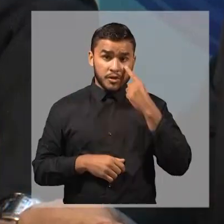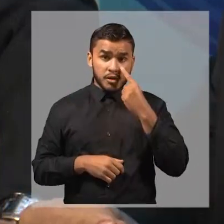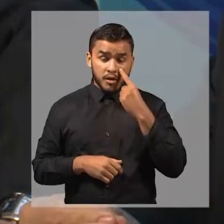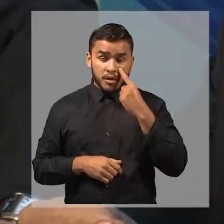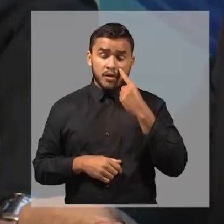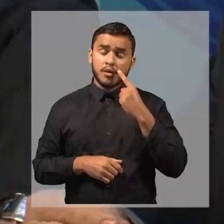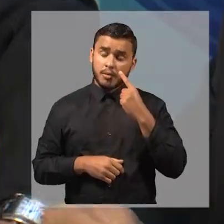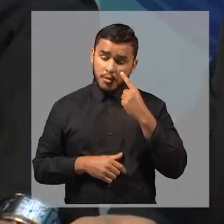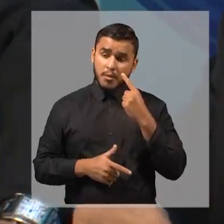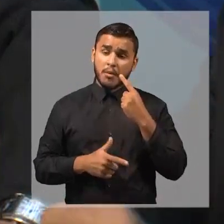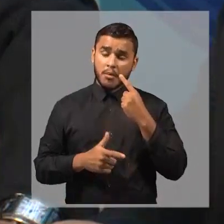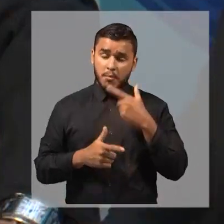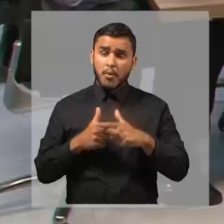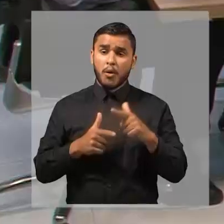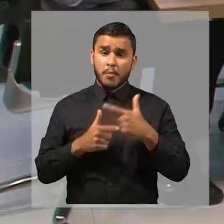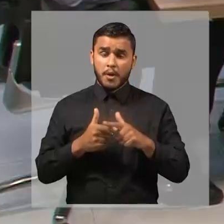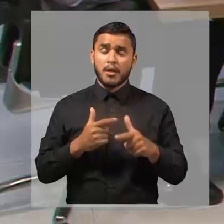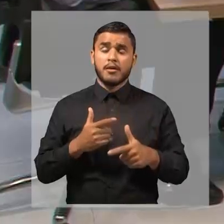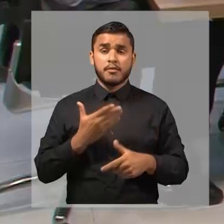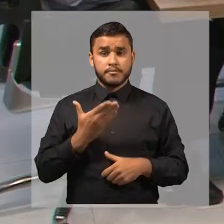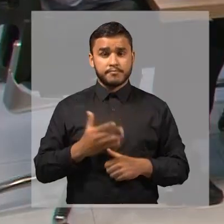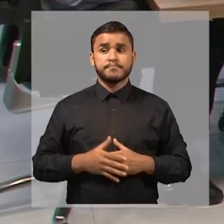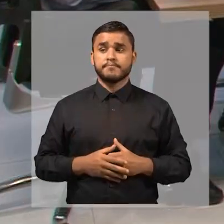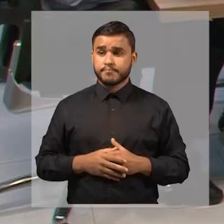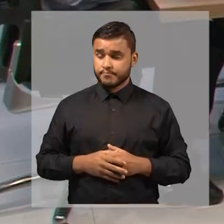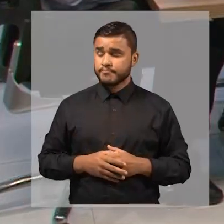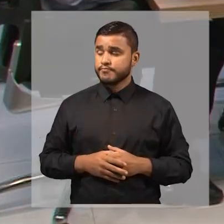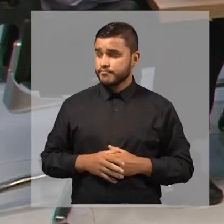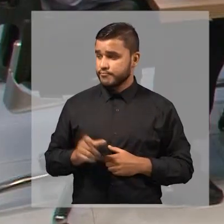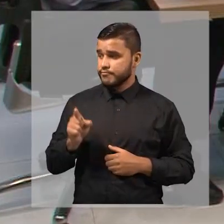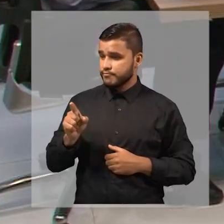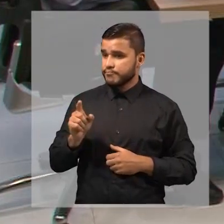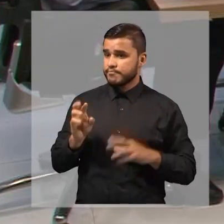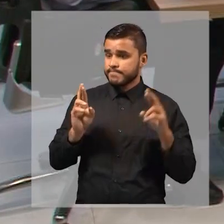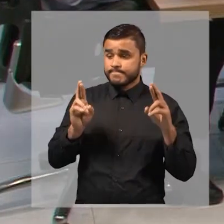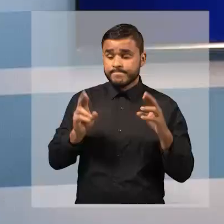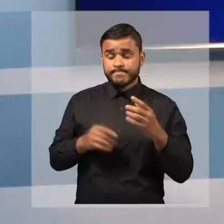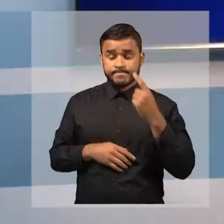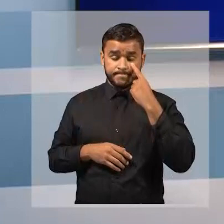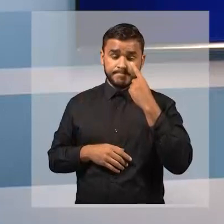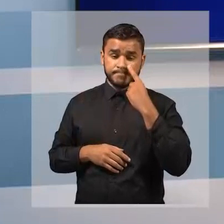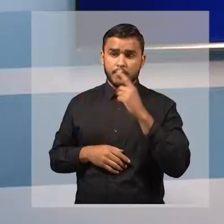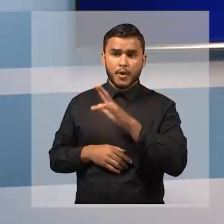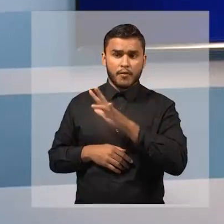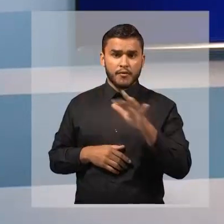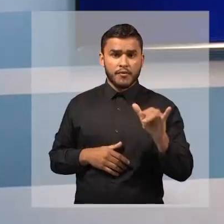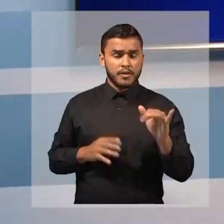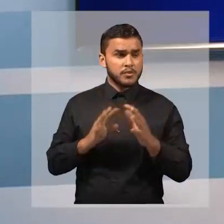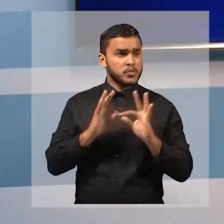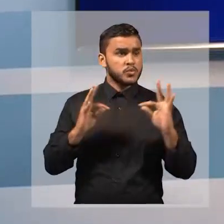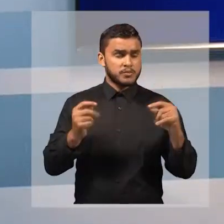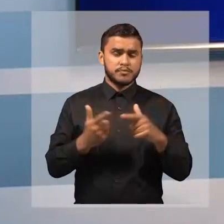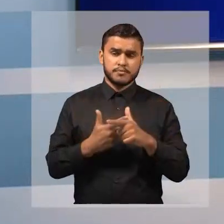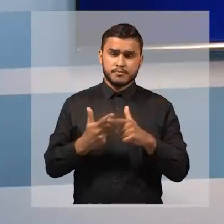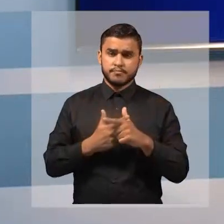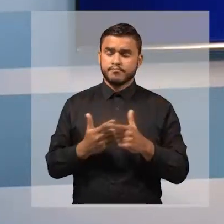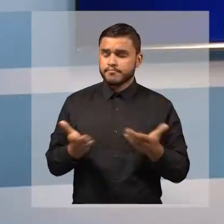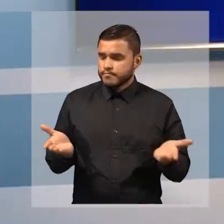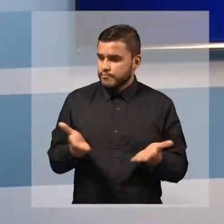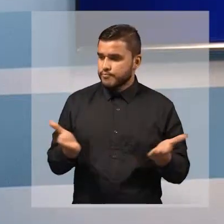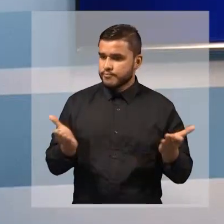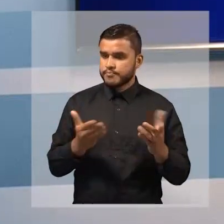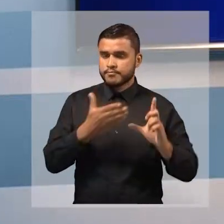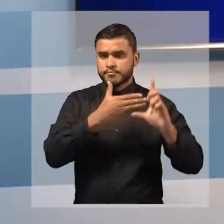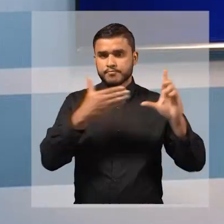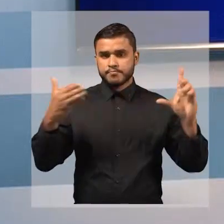surgiu, né? Ela é resultado desse processo. Vamos esperar que tenha realmente estancado toda a